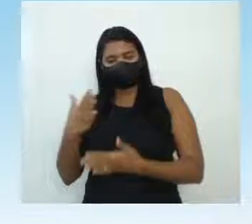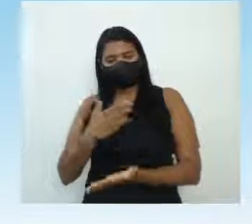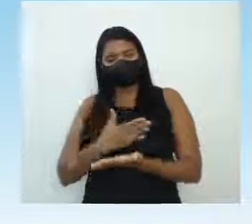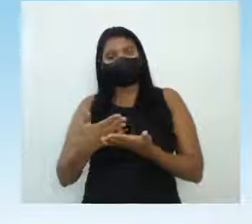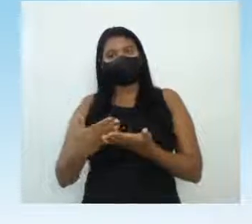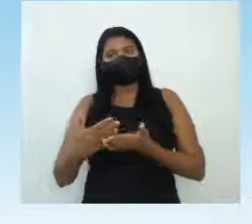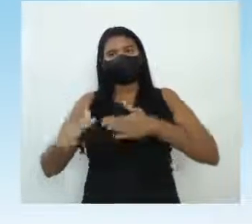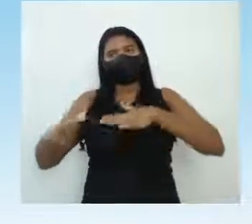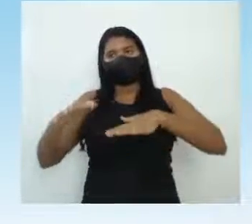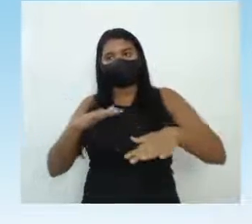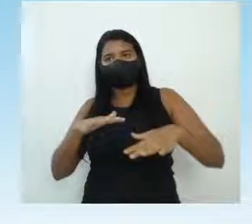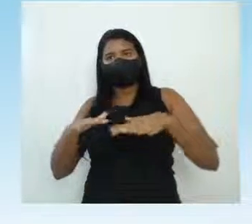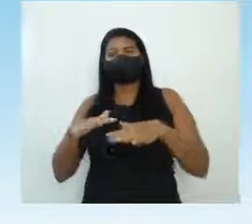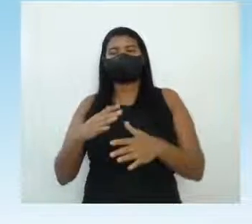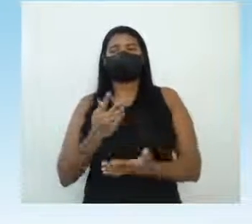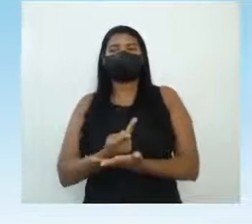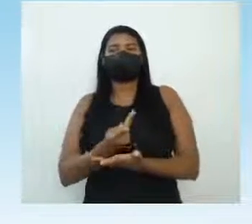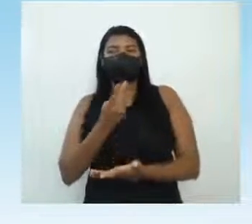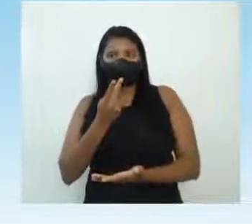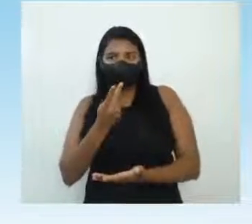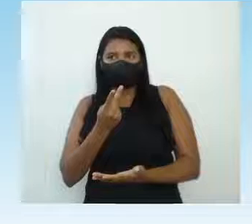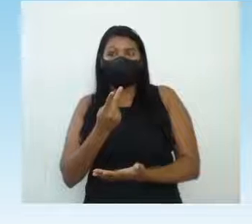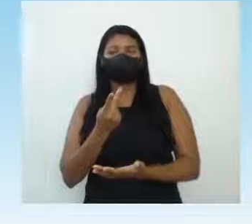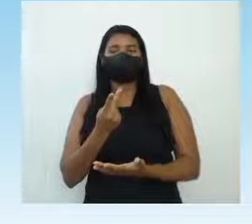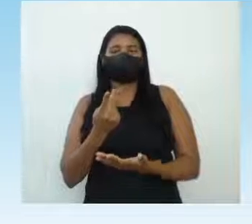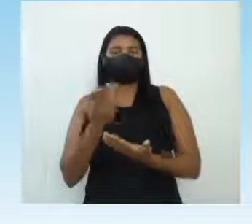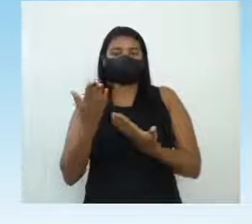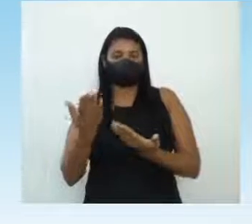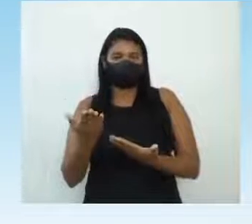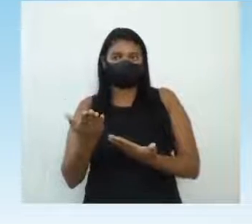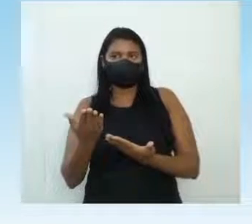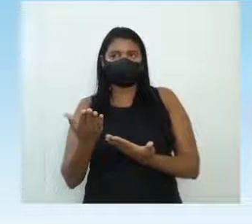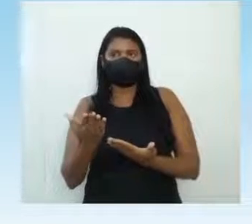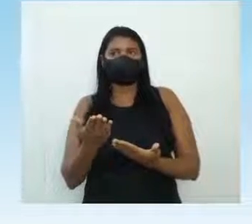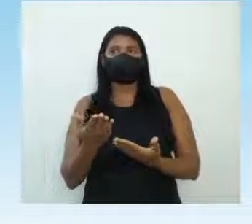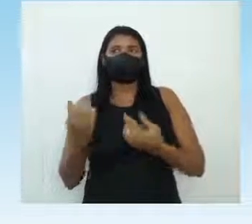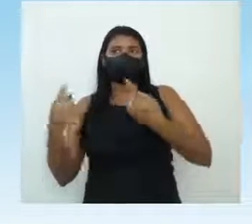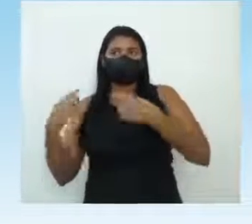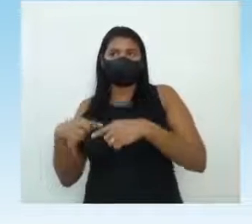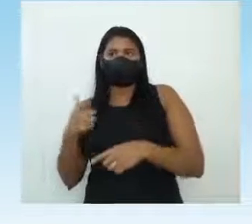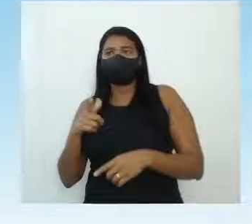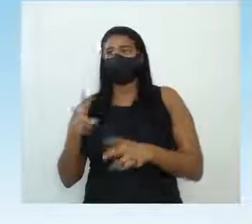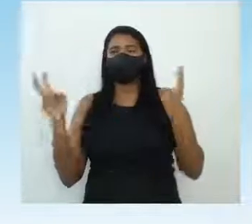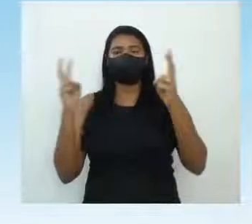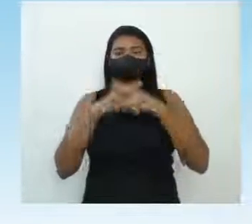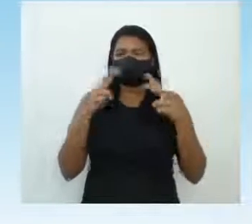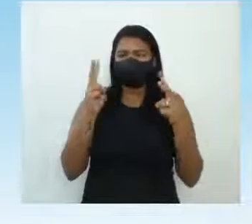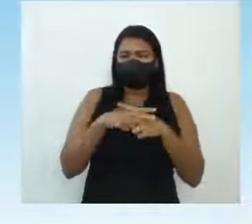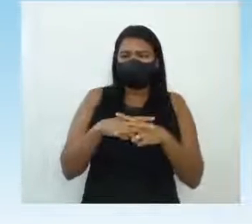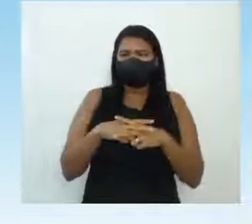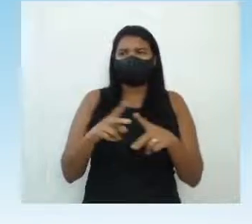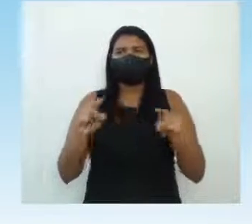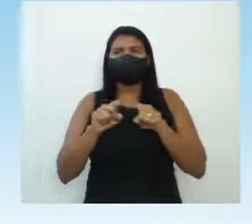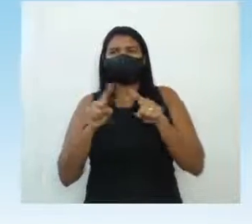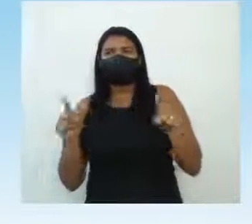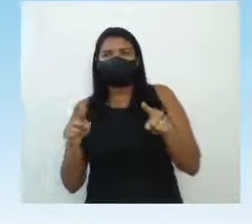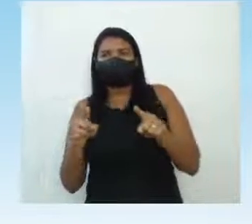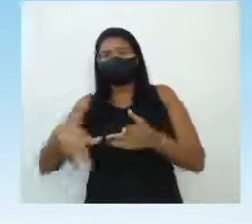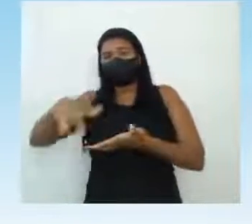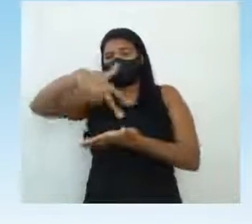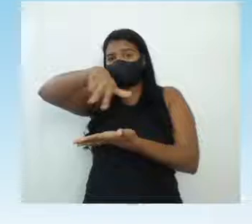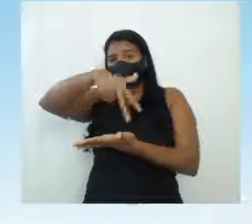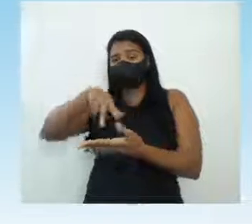hop foi justamente para que acontecesse essas competições não em questão de briga, de violência, mas sim de